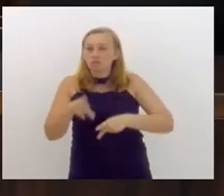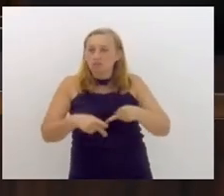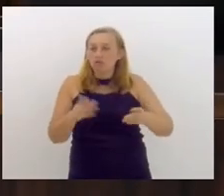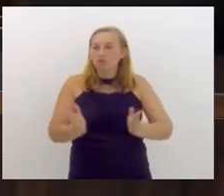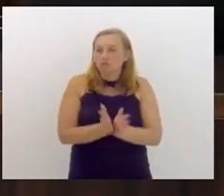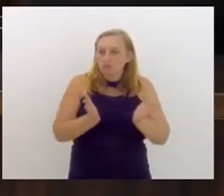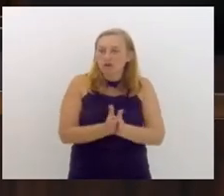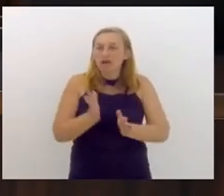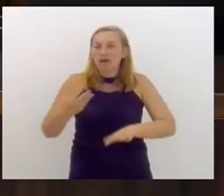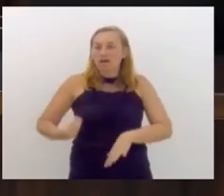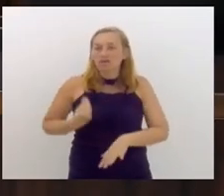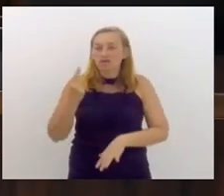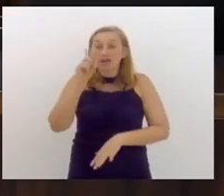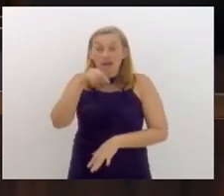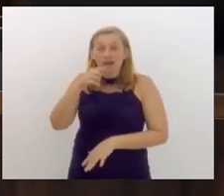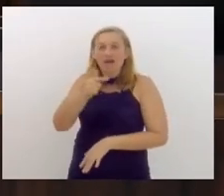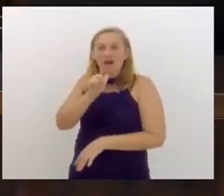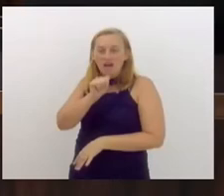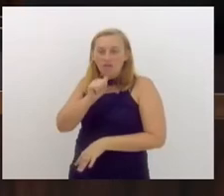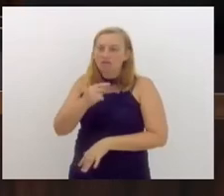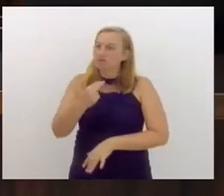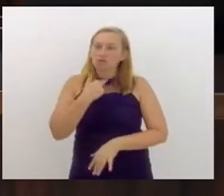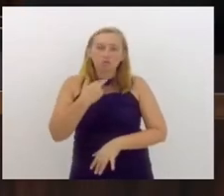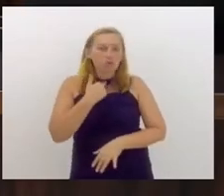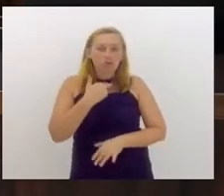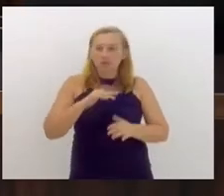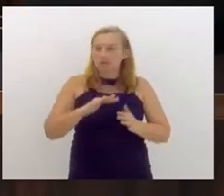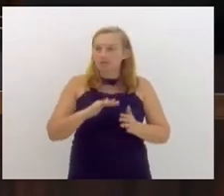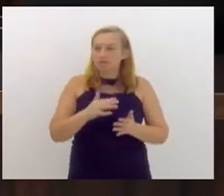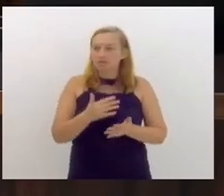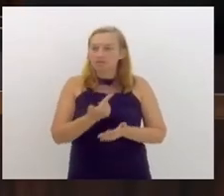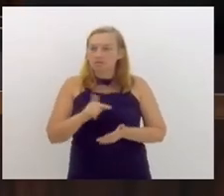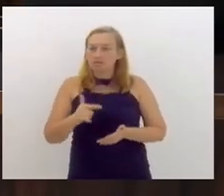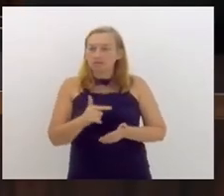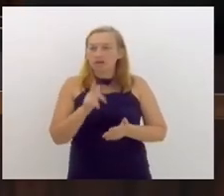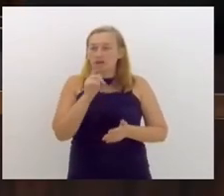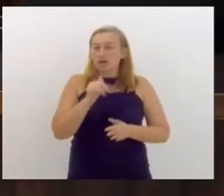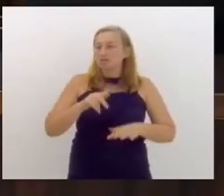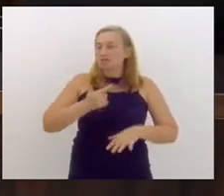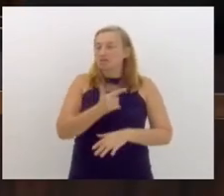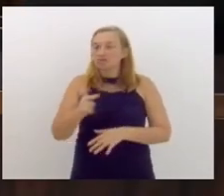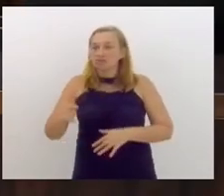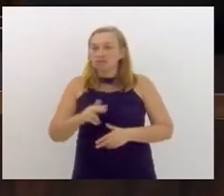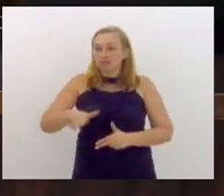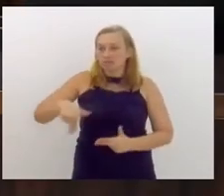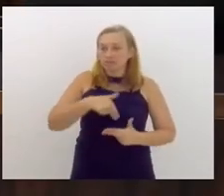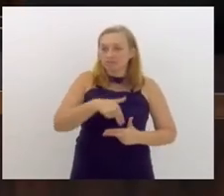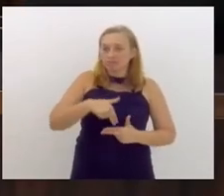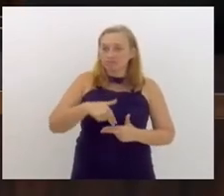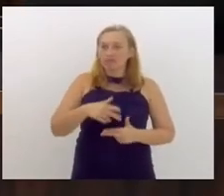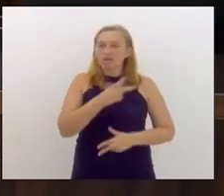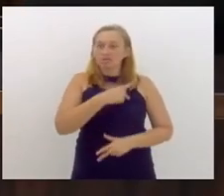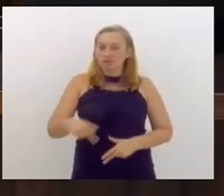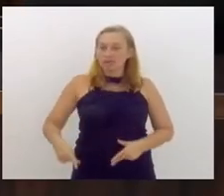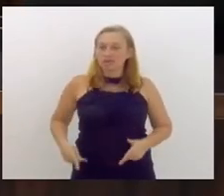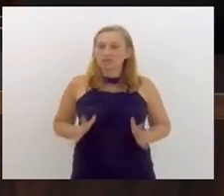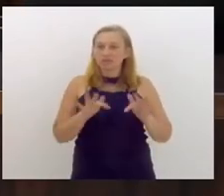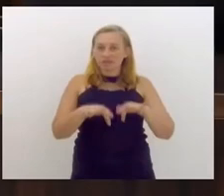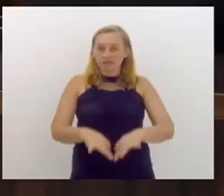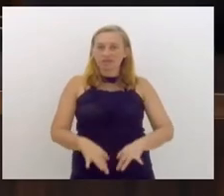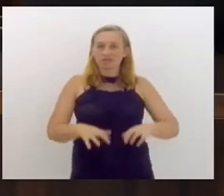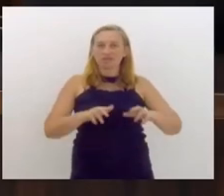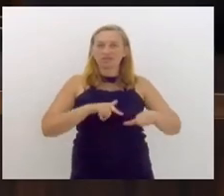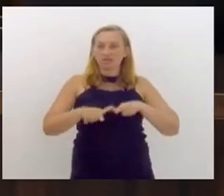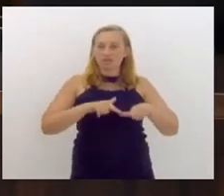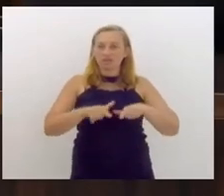é vida. As pessoas não podem ficar sem água. Não havendo mais oradores inscritos, a presidência suspende os trabalhos